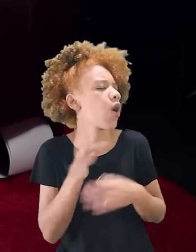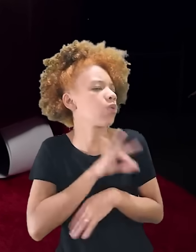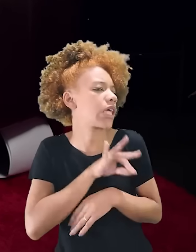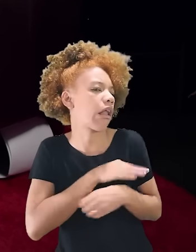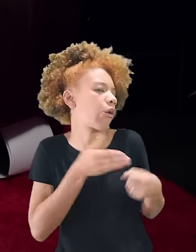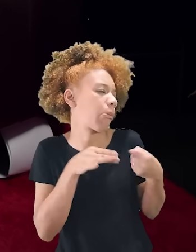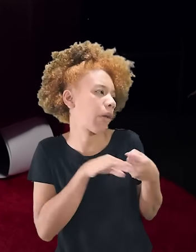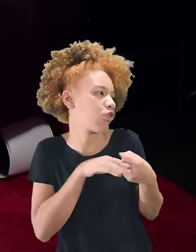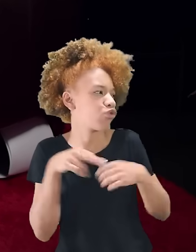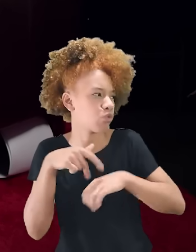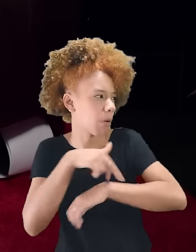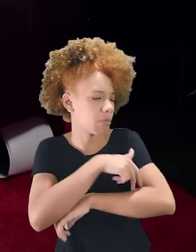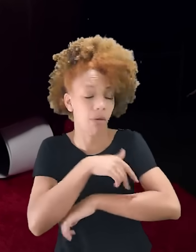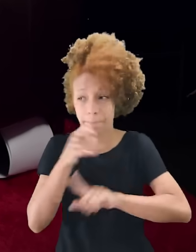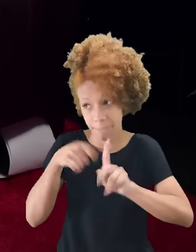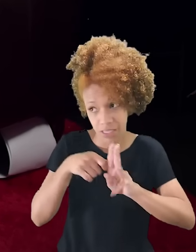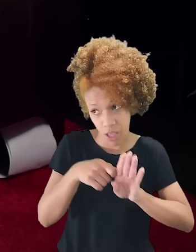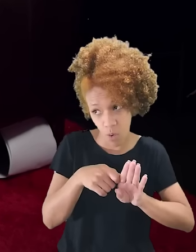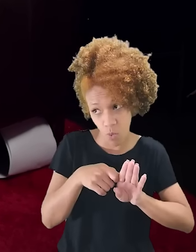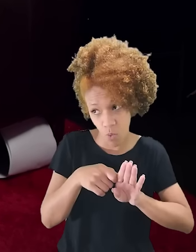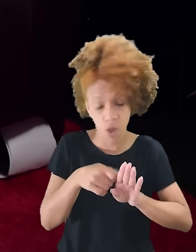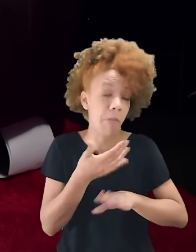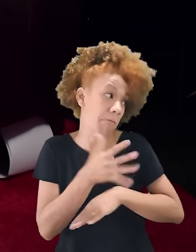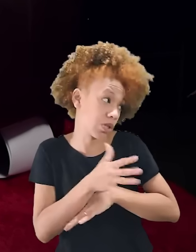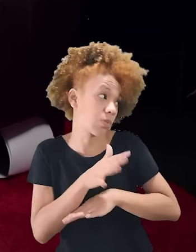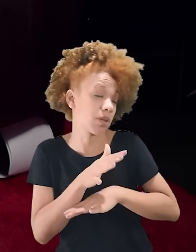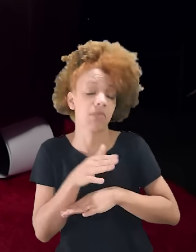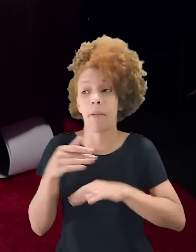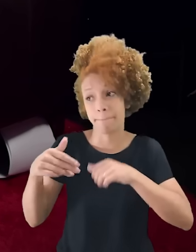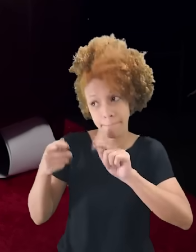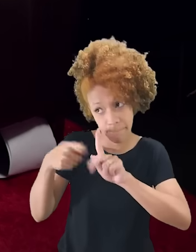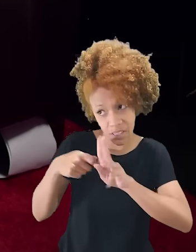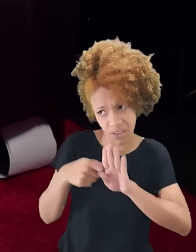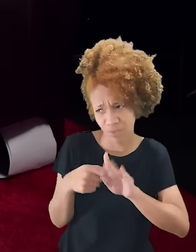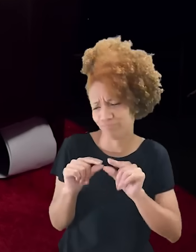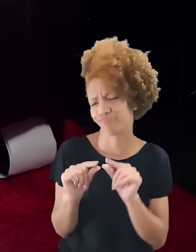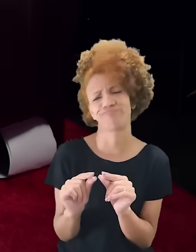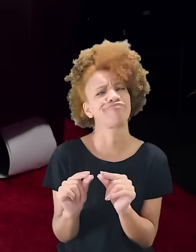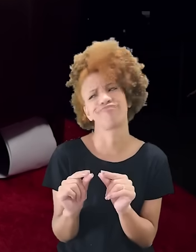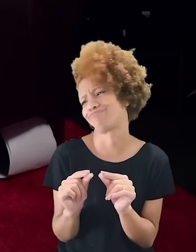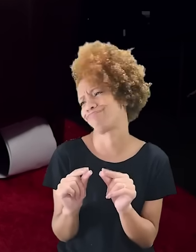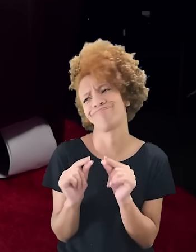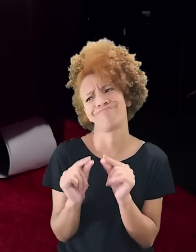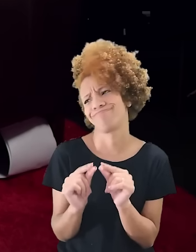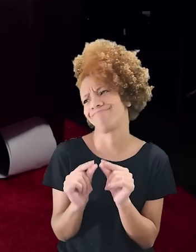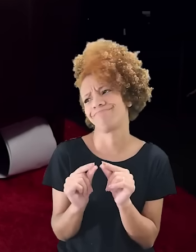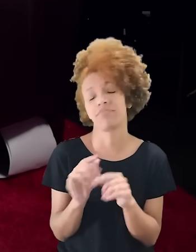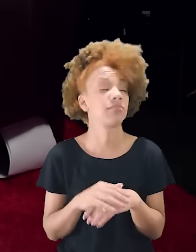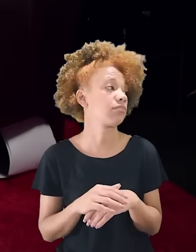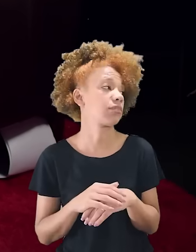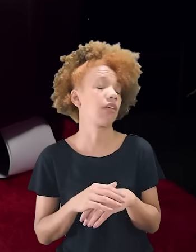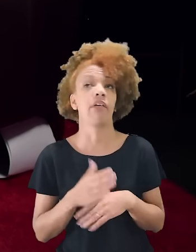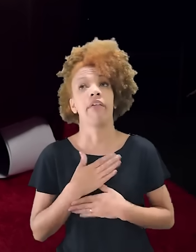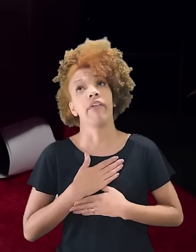Qual que é o salário médio de uma modelo mensal média né mensal é muito pouco é muito pouco